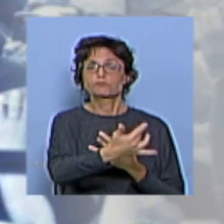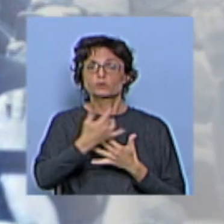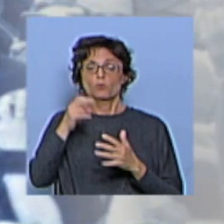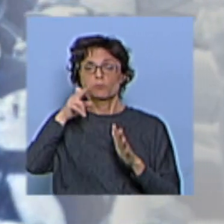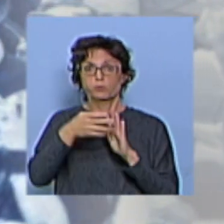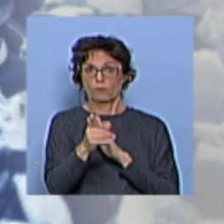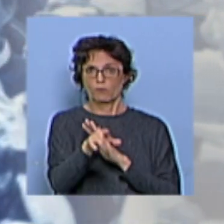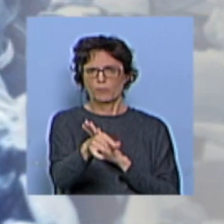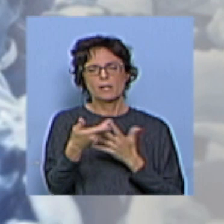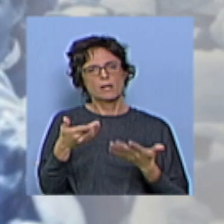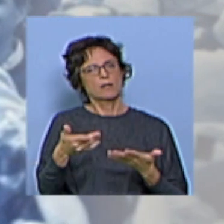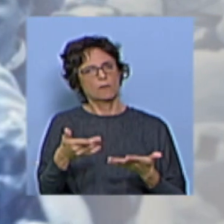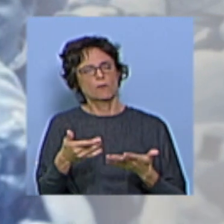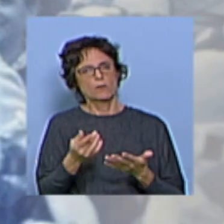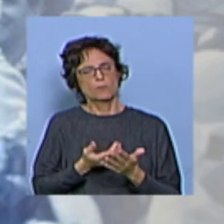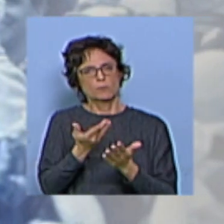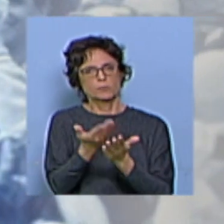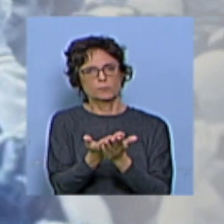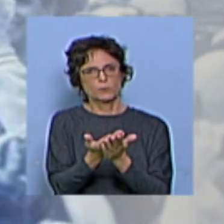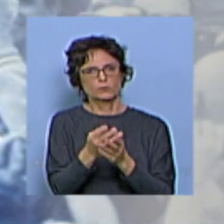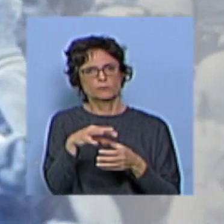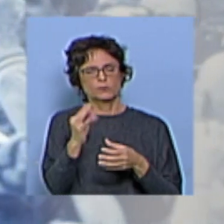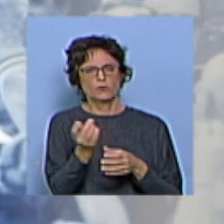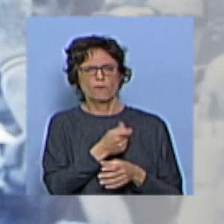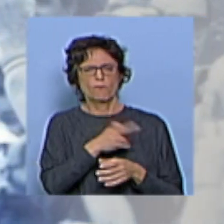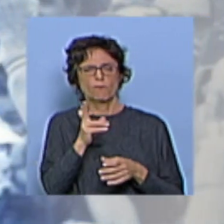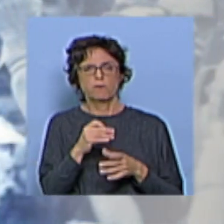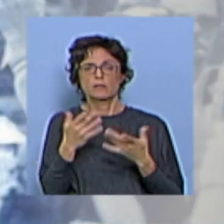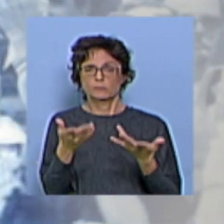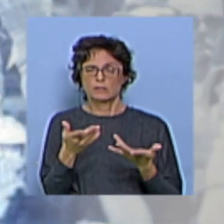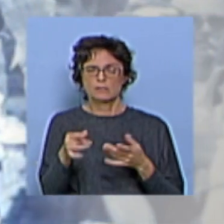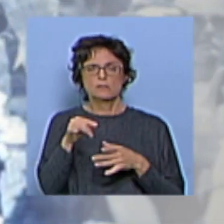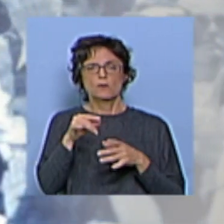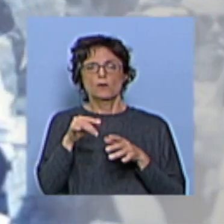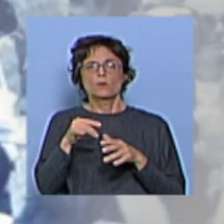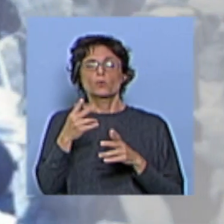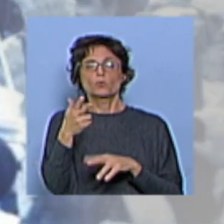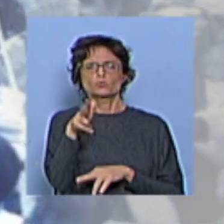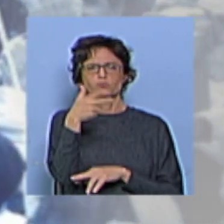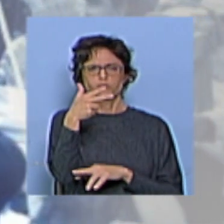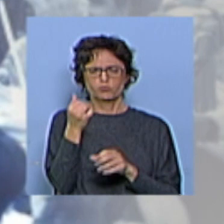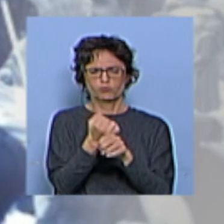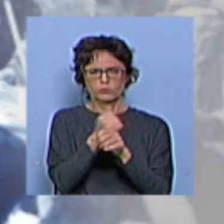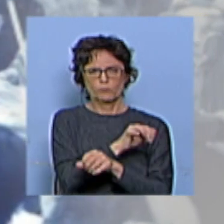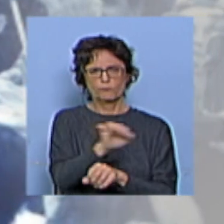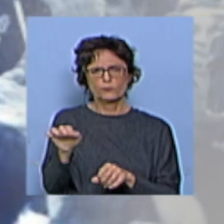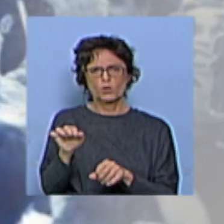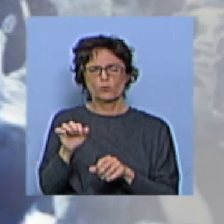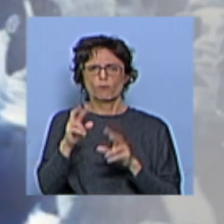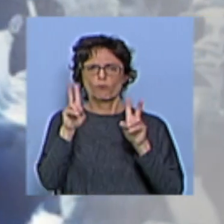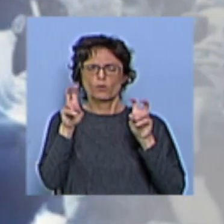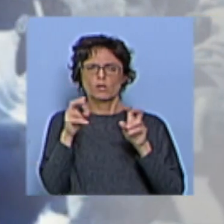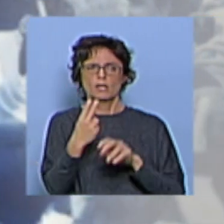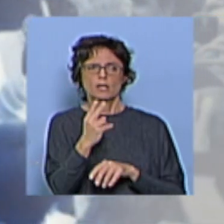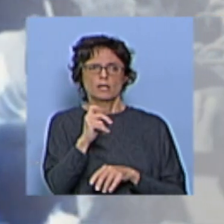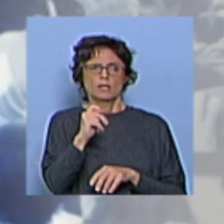da Fundação Fé e Cooperação, que acaba de estrear o documentário Viragens. Ana Patrícia Fonseca,